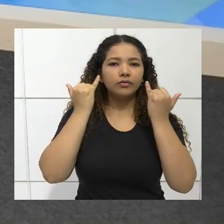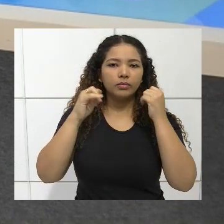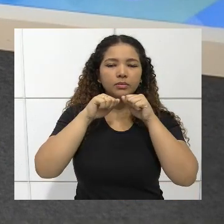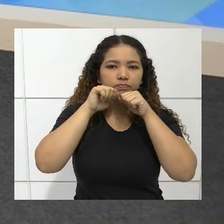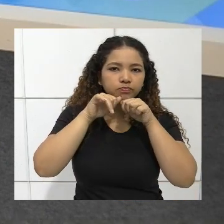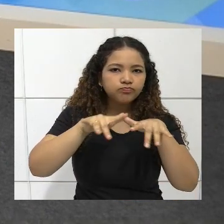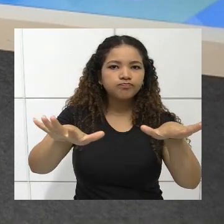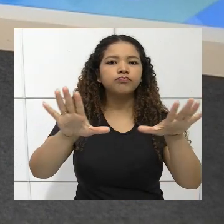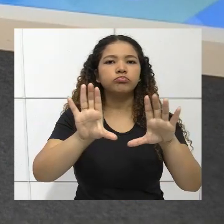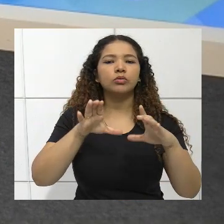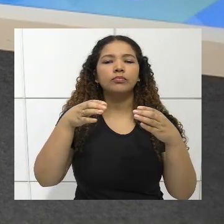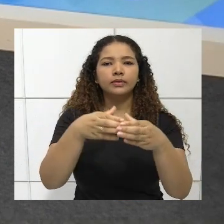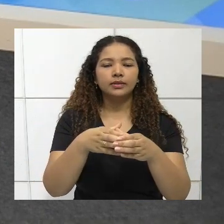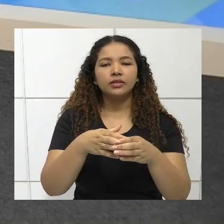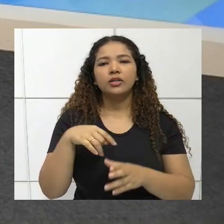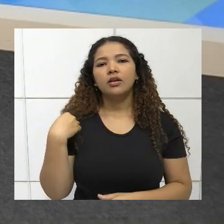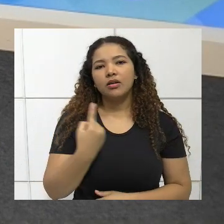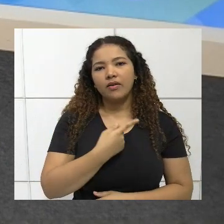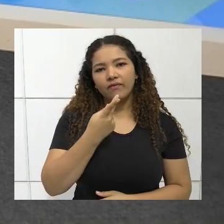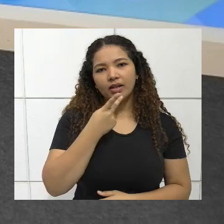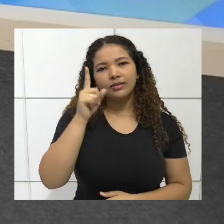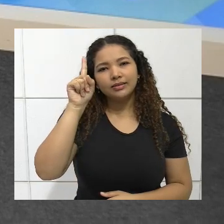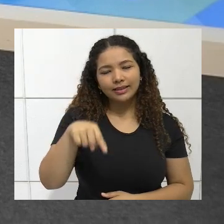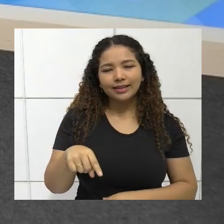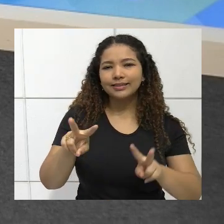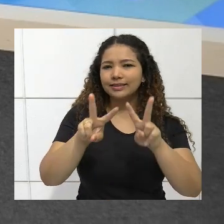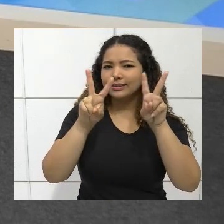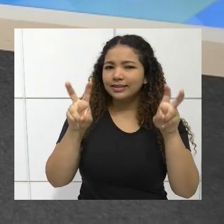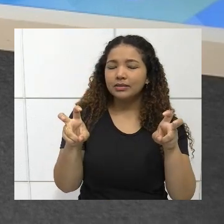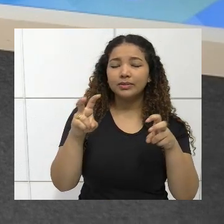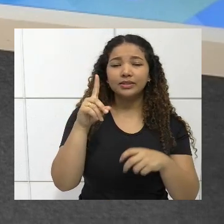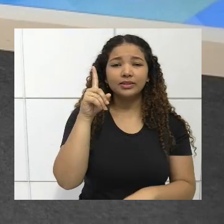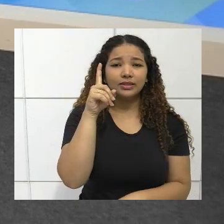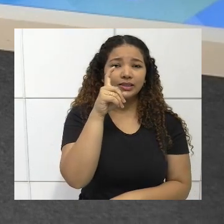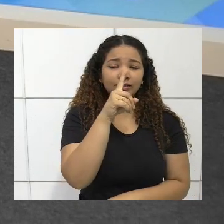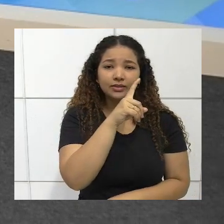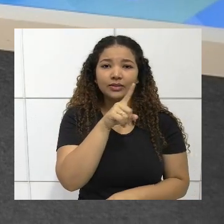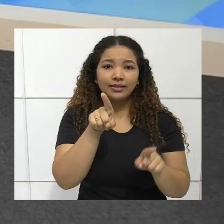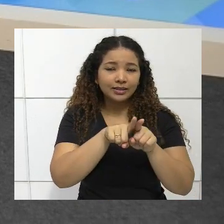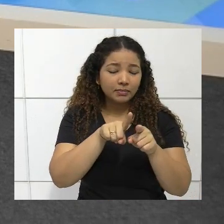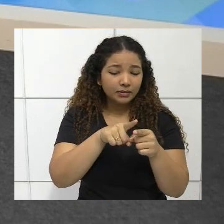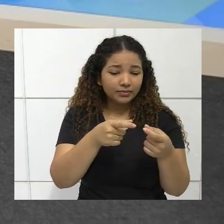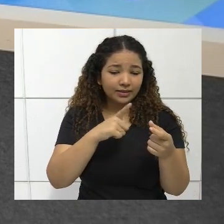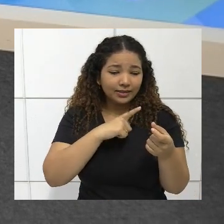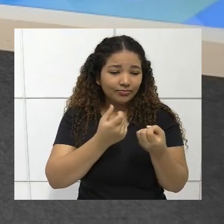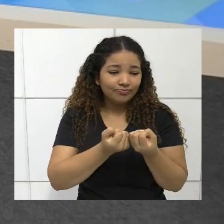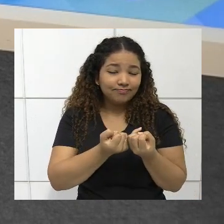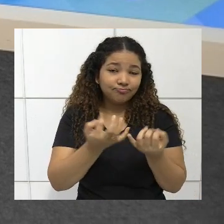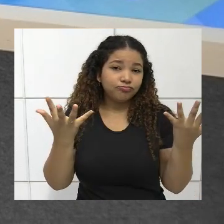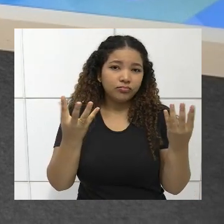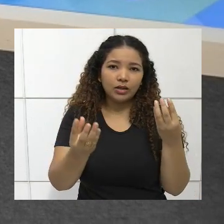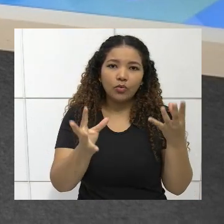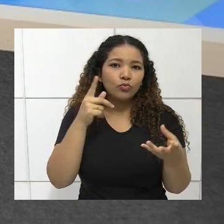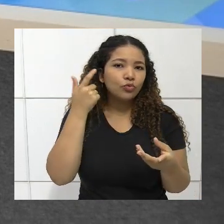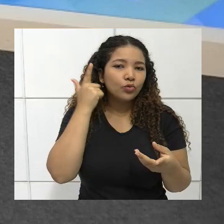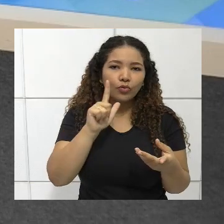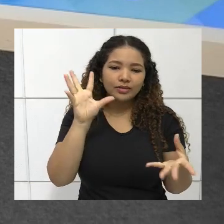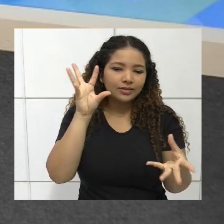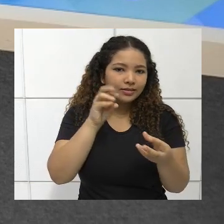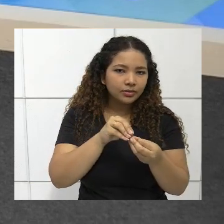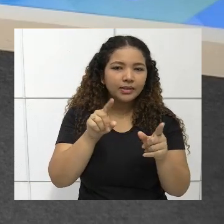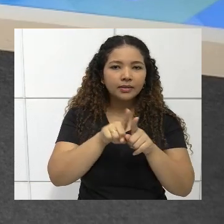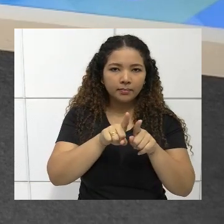como a gente está dizendo aqui. É um assunto muito complexo, não tem como abordá-lo em uma só matéria, e a gente queria já fazer um